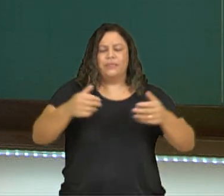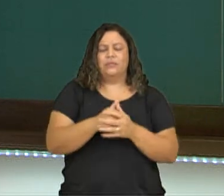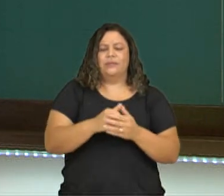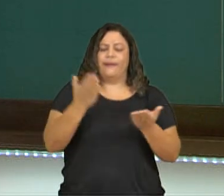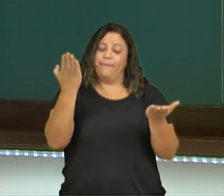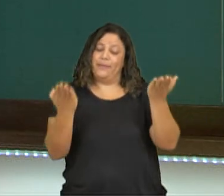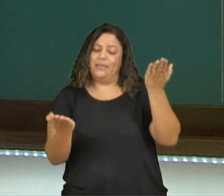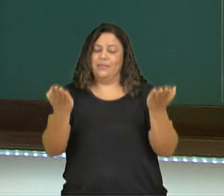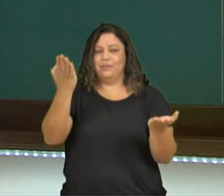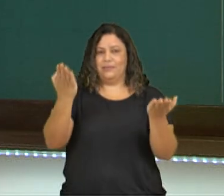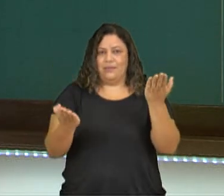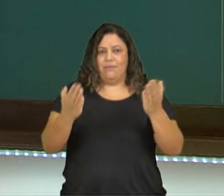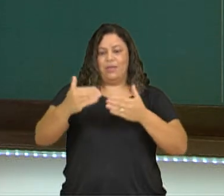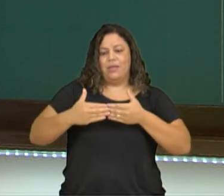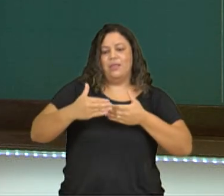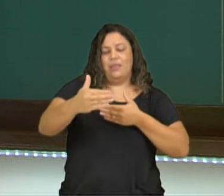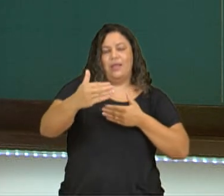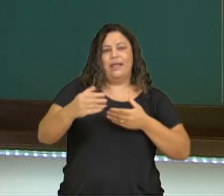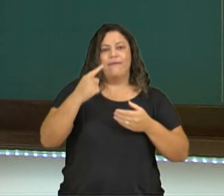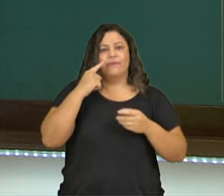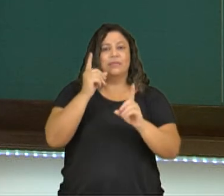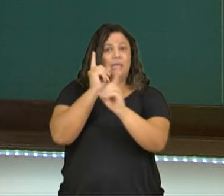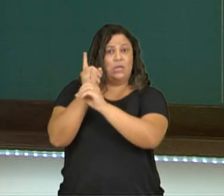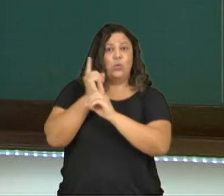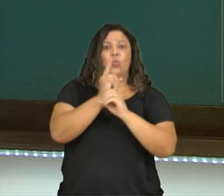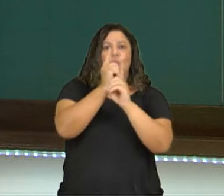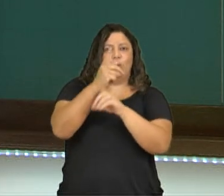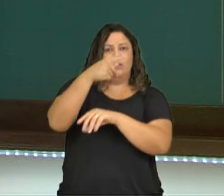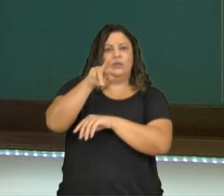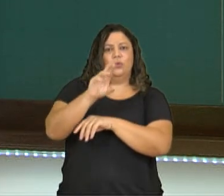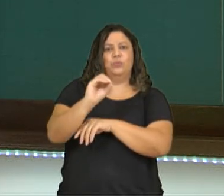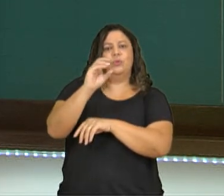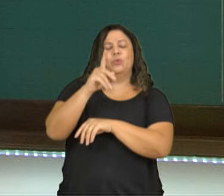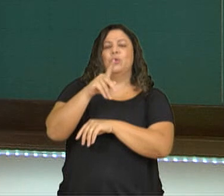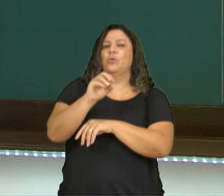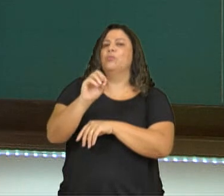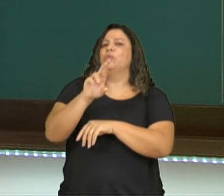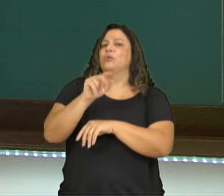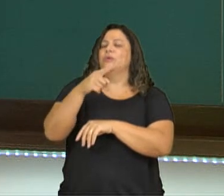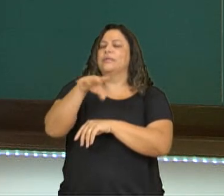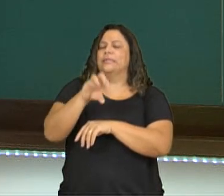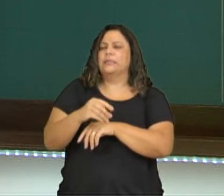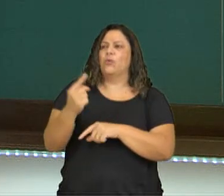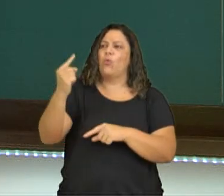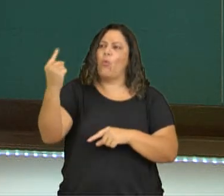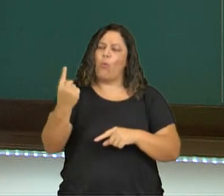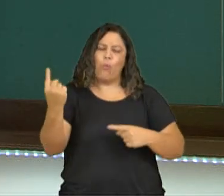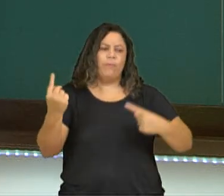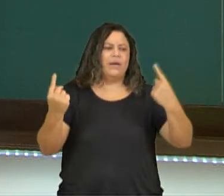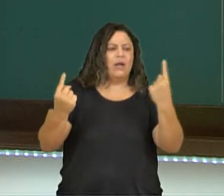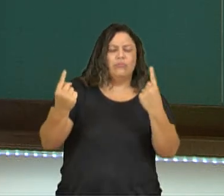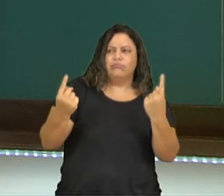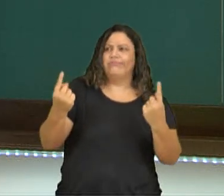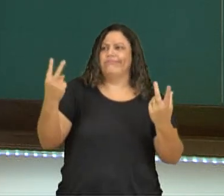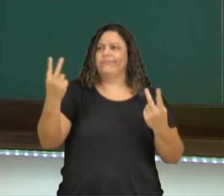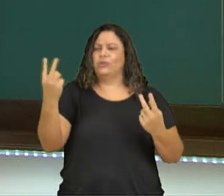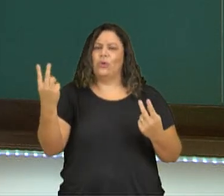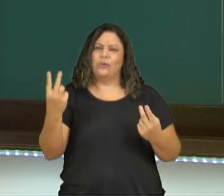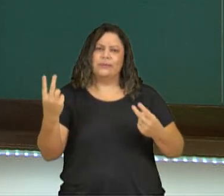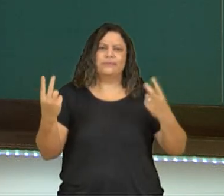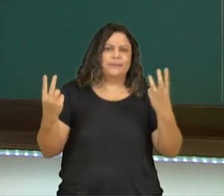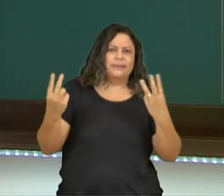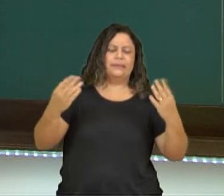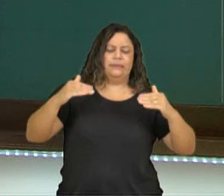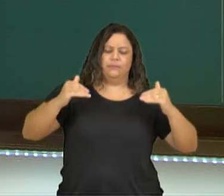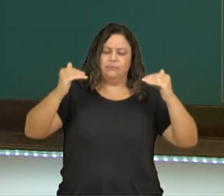você acha a estequiometria, né? Você acha a proporção. Ou está 1 para 1, ou está 1 para 2, ou 2 para 3 e assim por